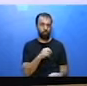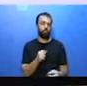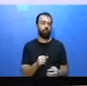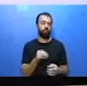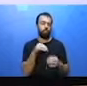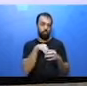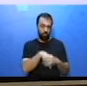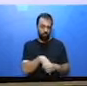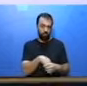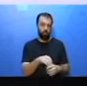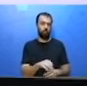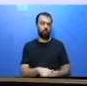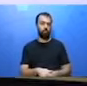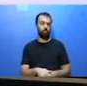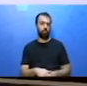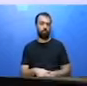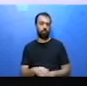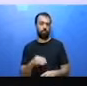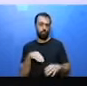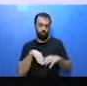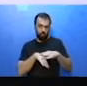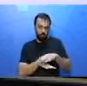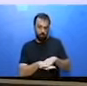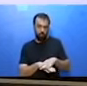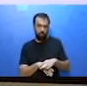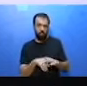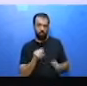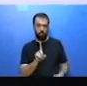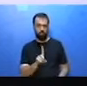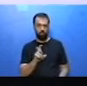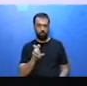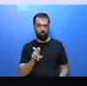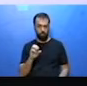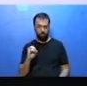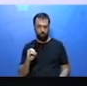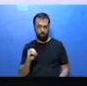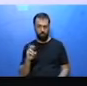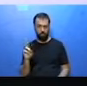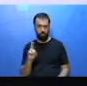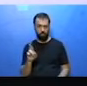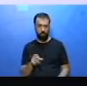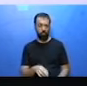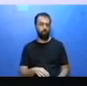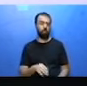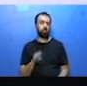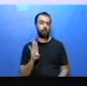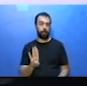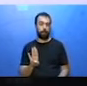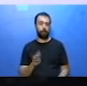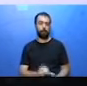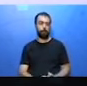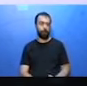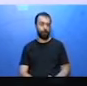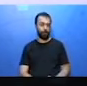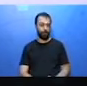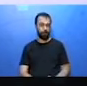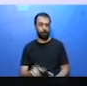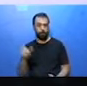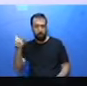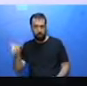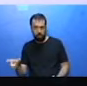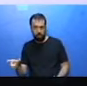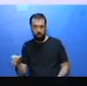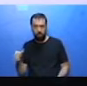que ela guardou tá vamos para o próximo problema letra e a